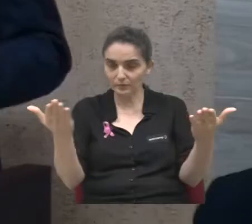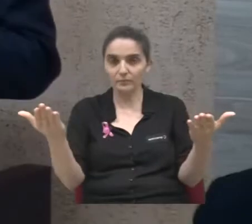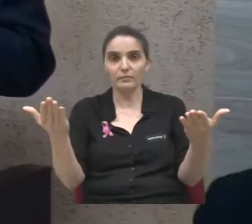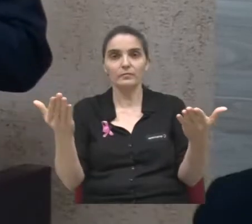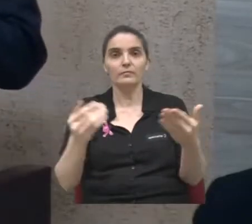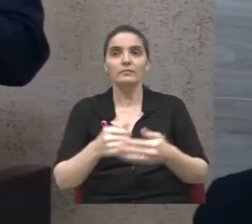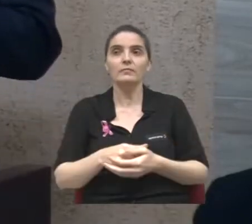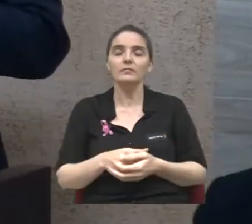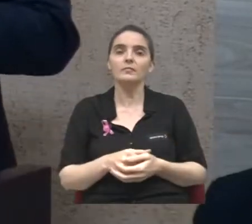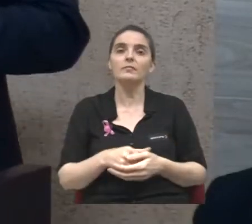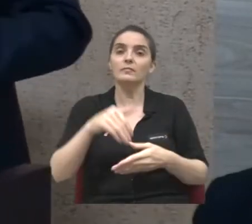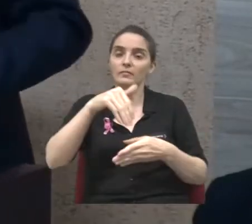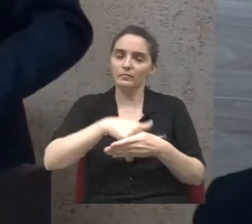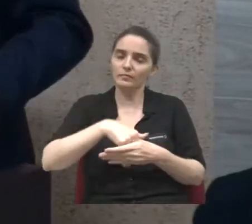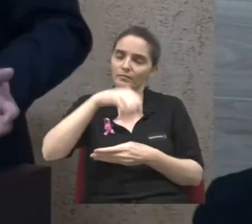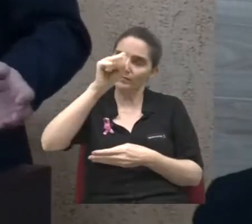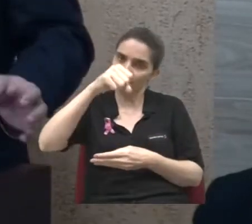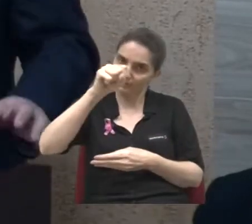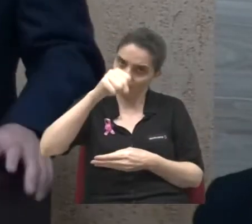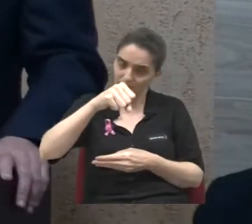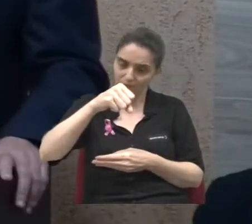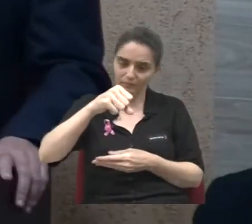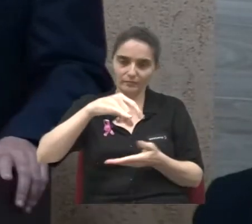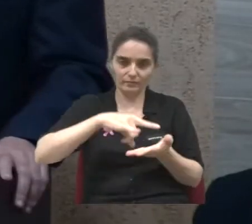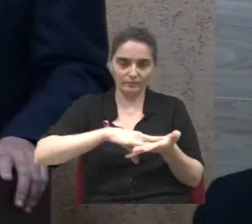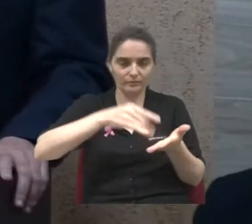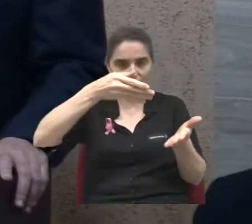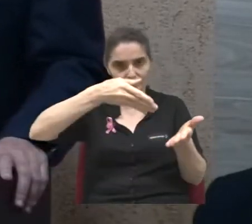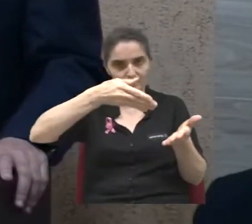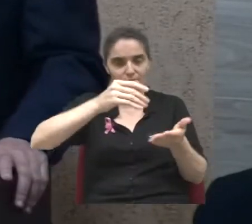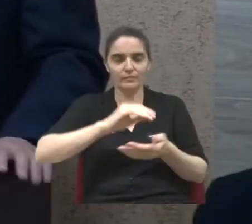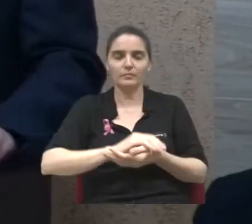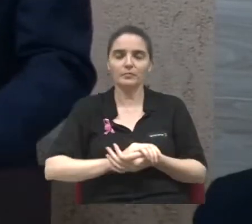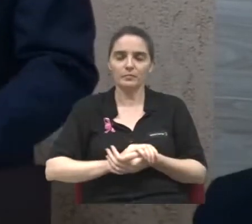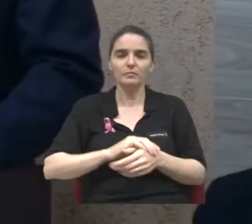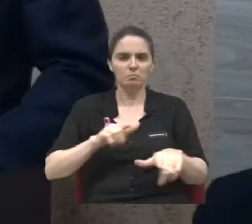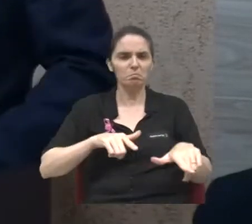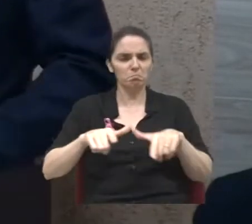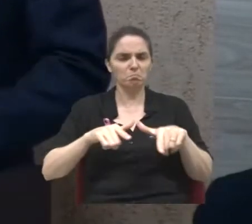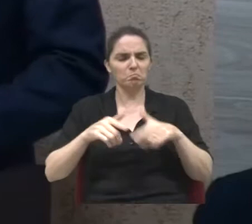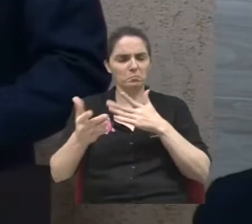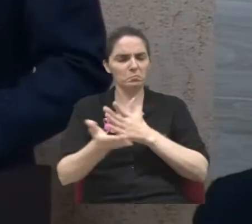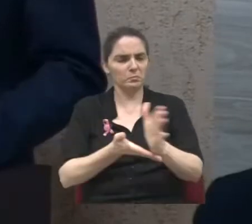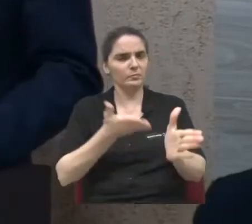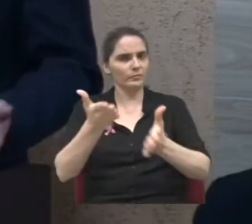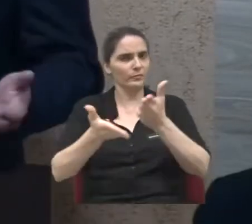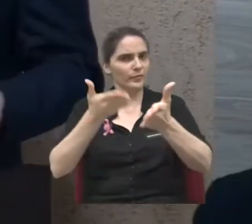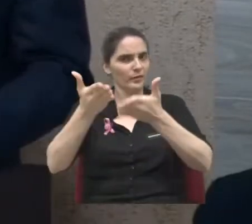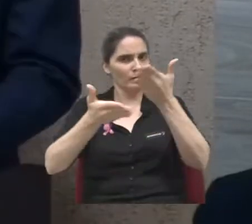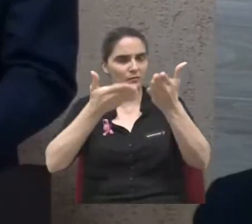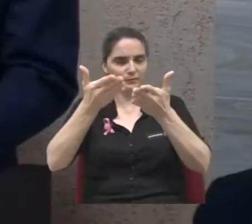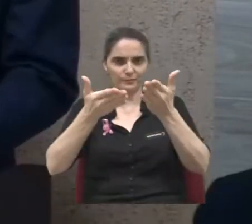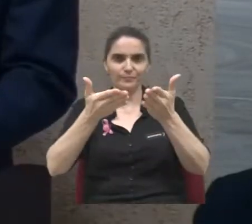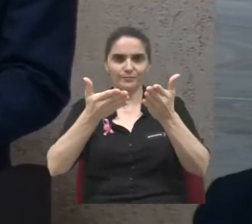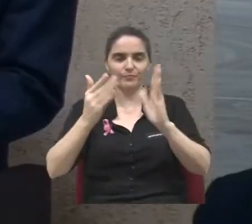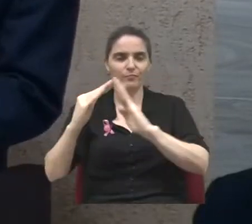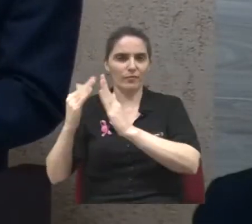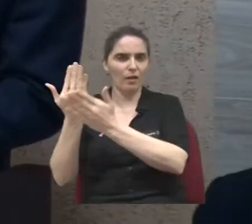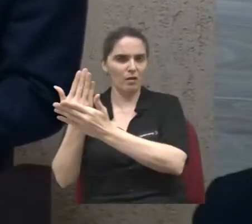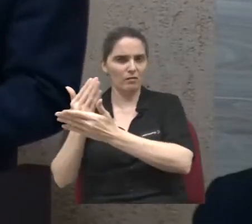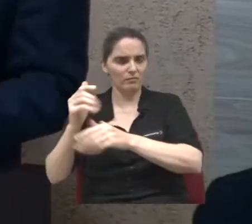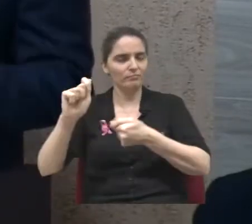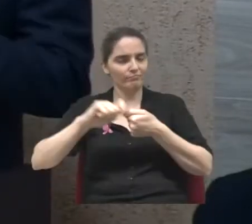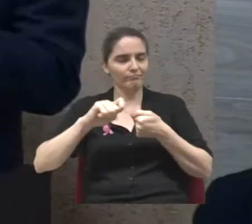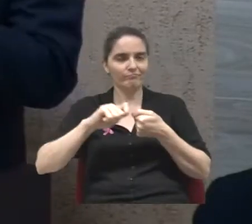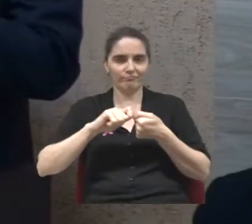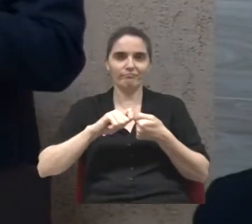voto de vocês para esse brilhante trabalho que vem sendo desempenhado por esse colégio tão